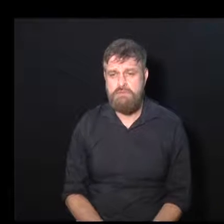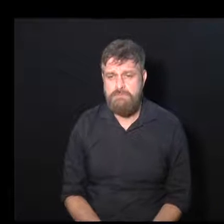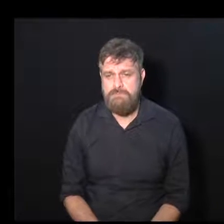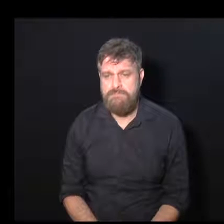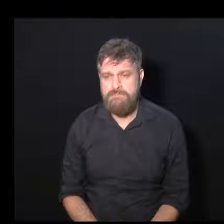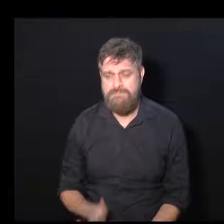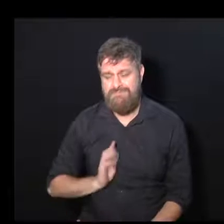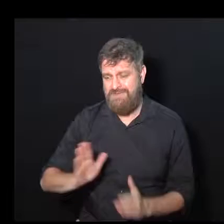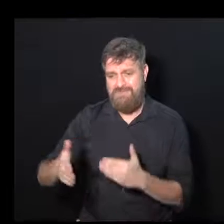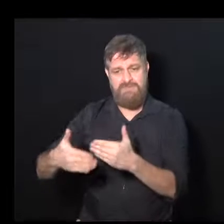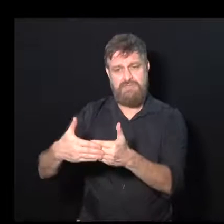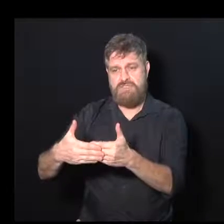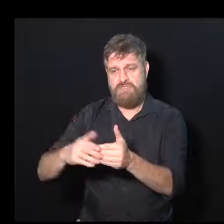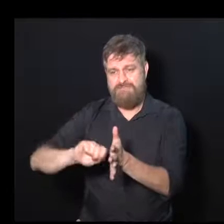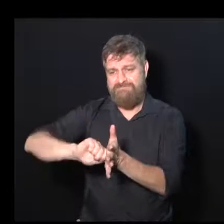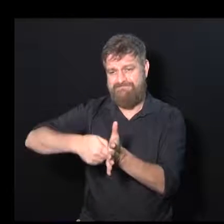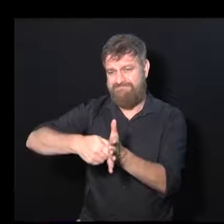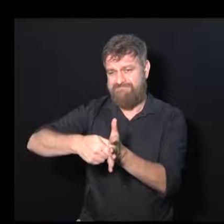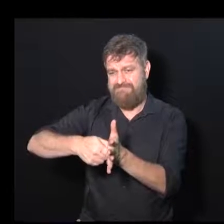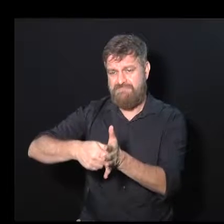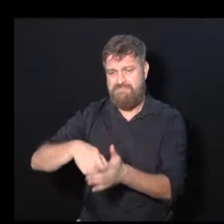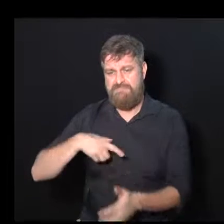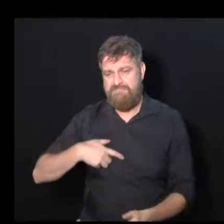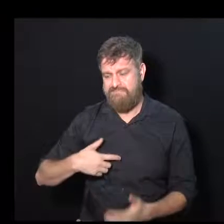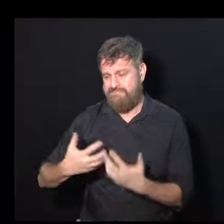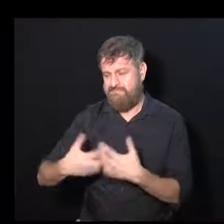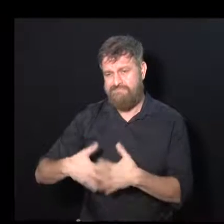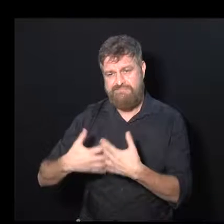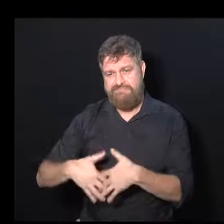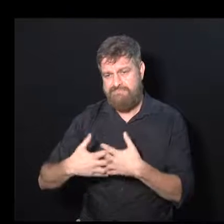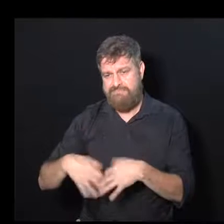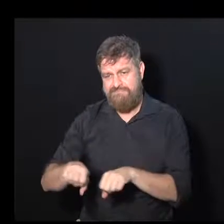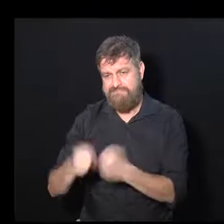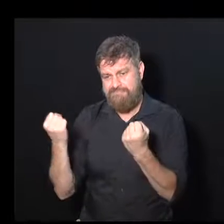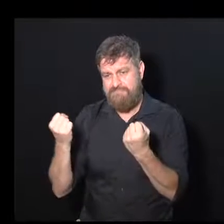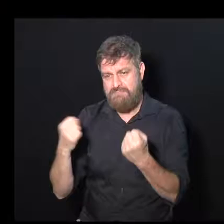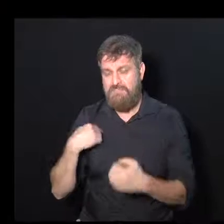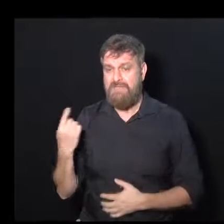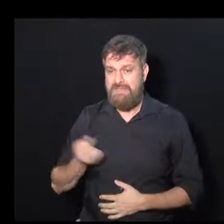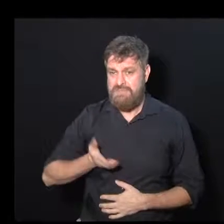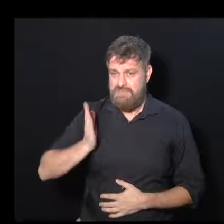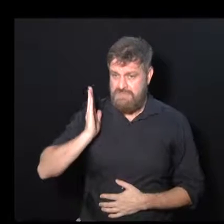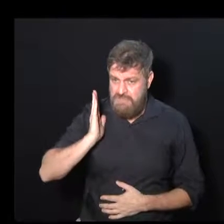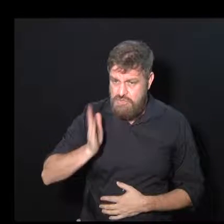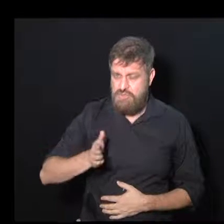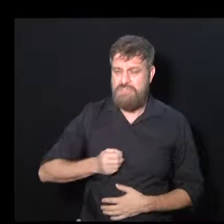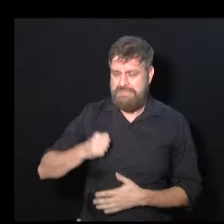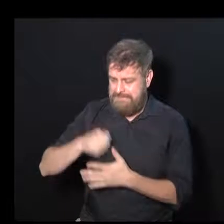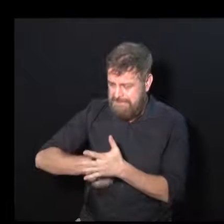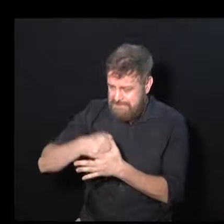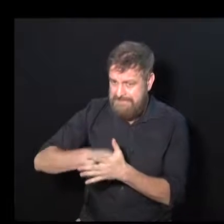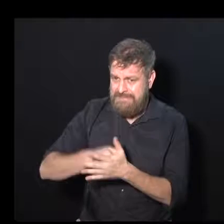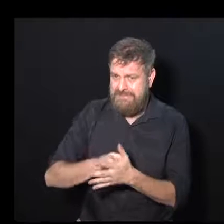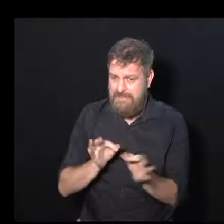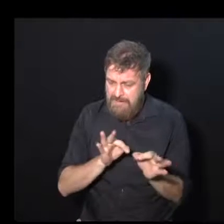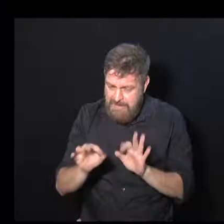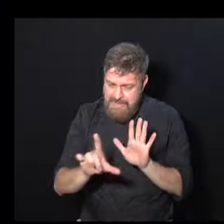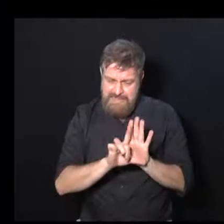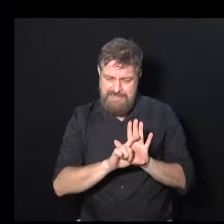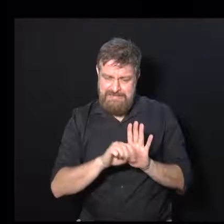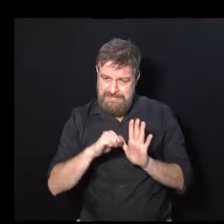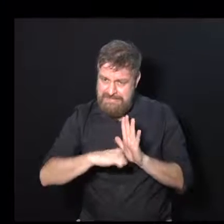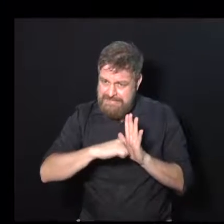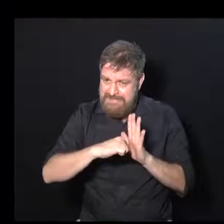está fechada, foram suspensas suas atividades, mas a gente já está nos trâmites legais para